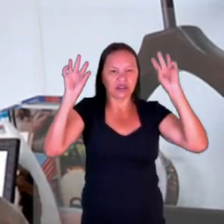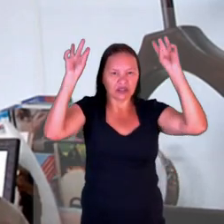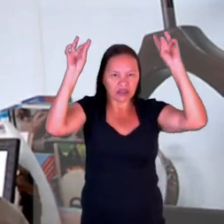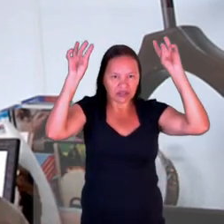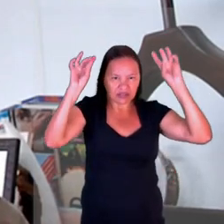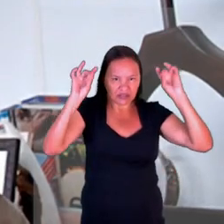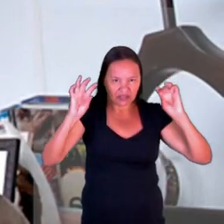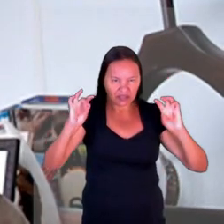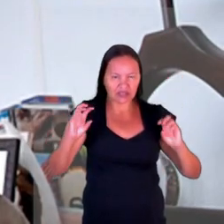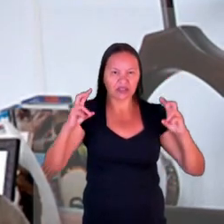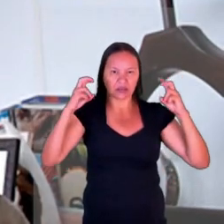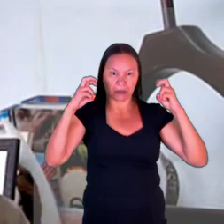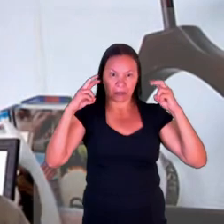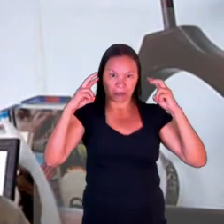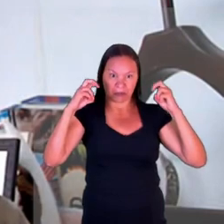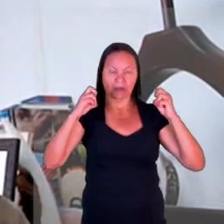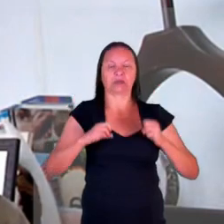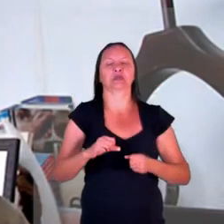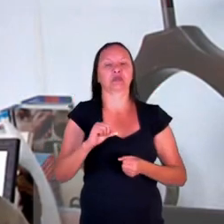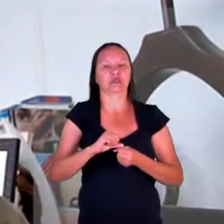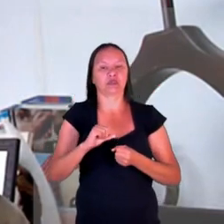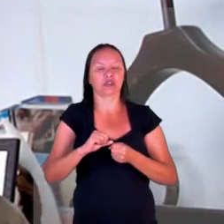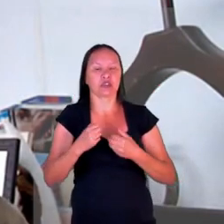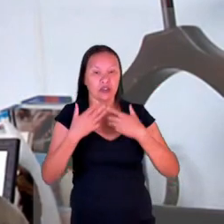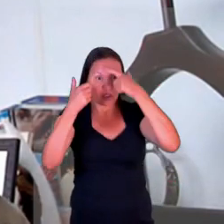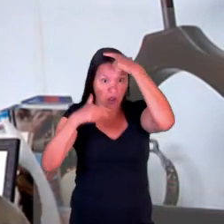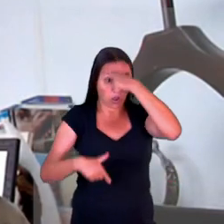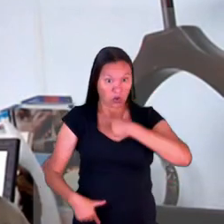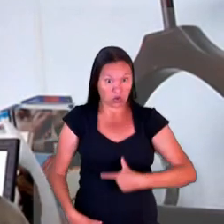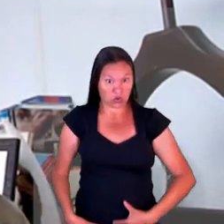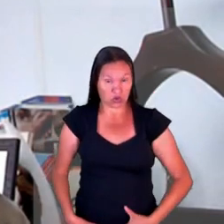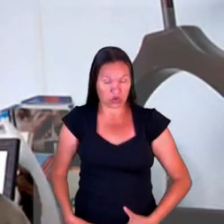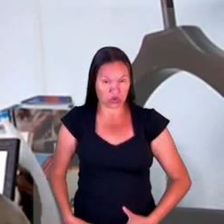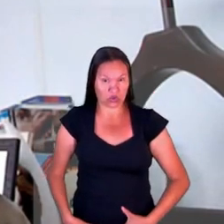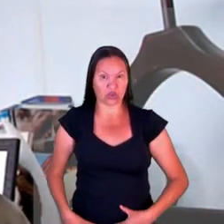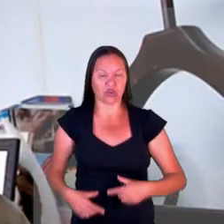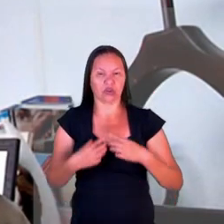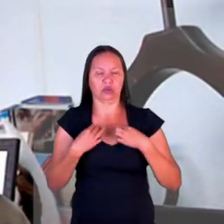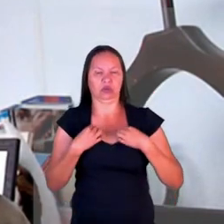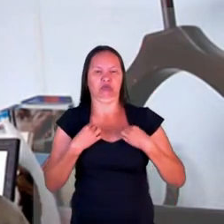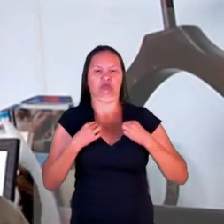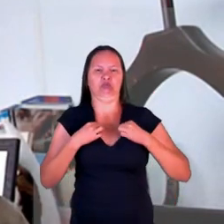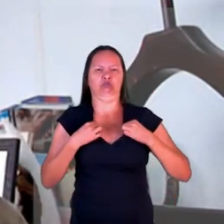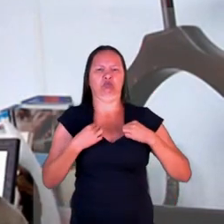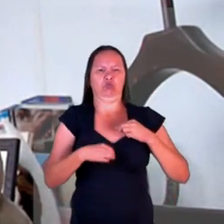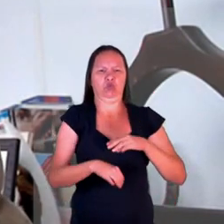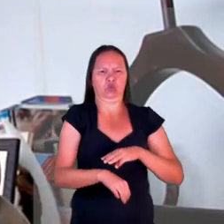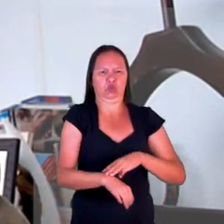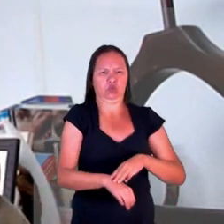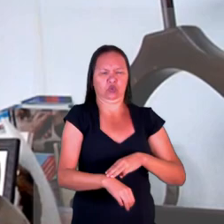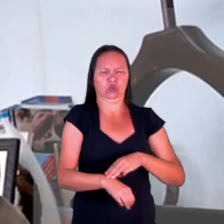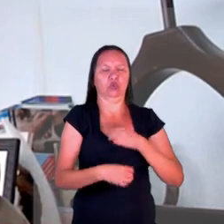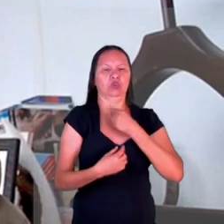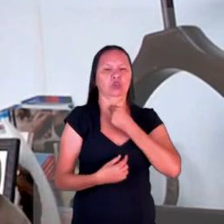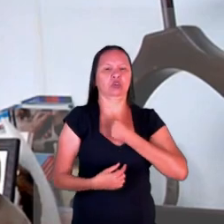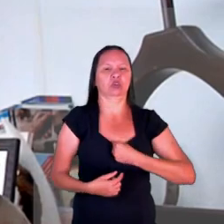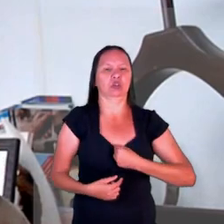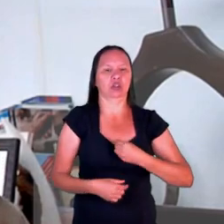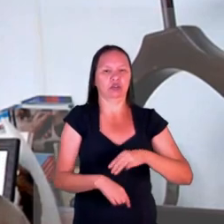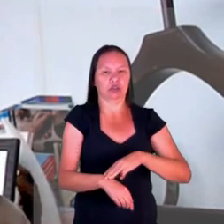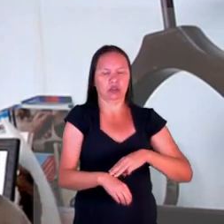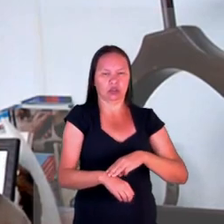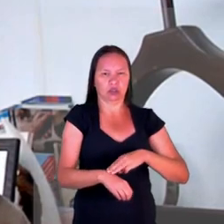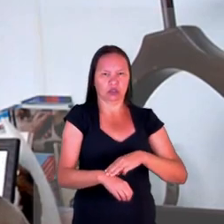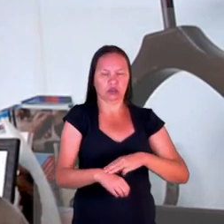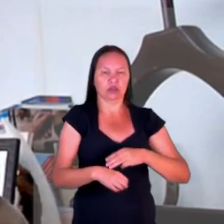eh eu fazia autodescrição né tô de terno marrom gravata marrom sou